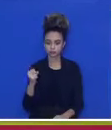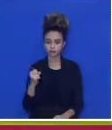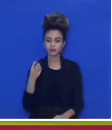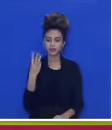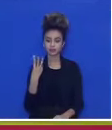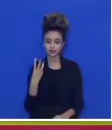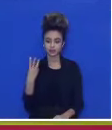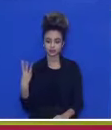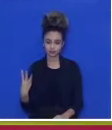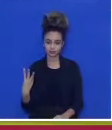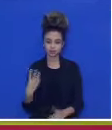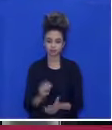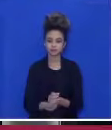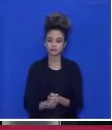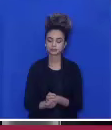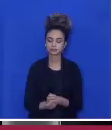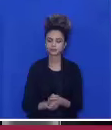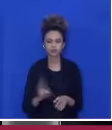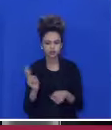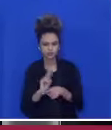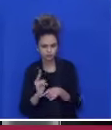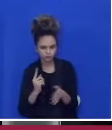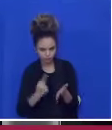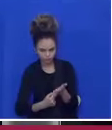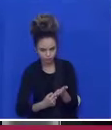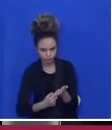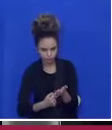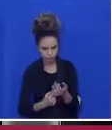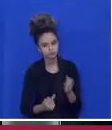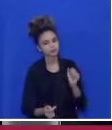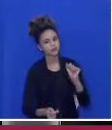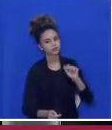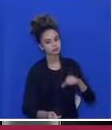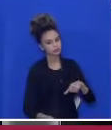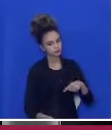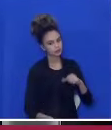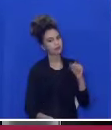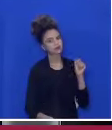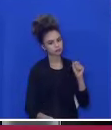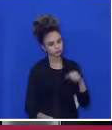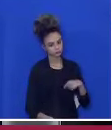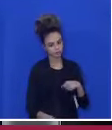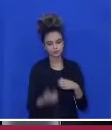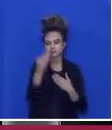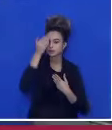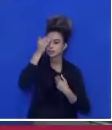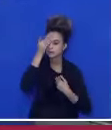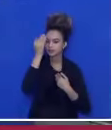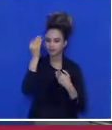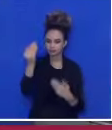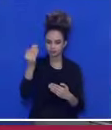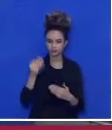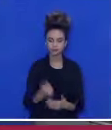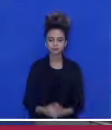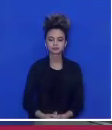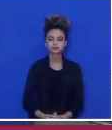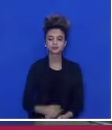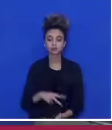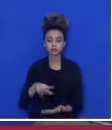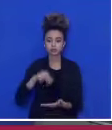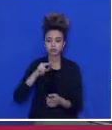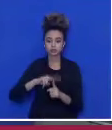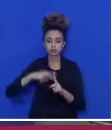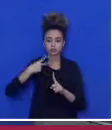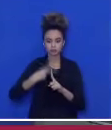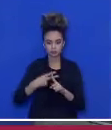e 33. As auditoras confirmam? Sim, confirmo. Sim, confirmo. Obrigado. Sorteio